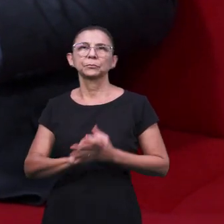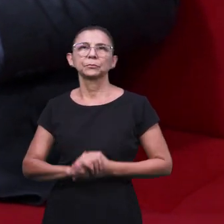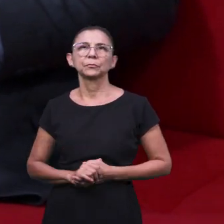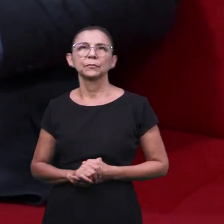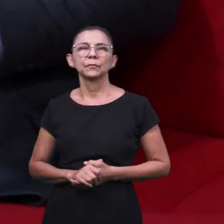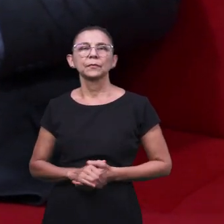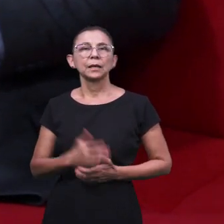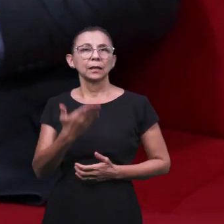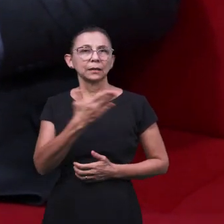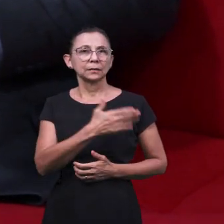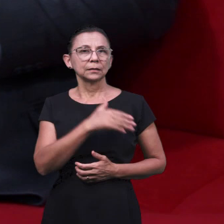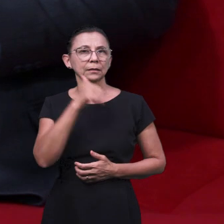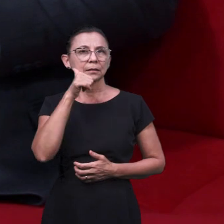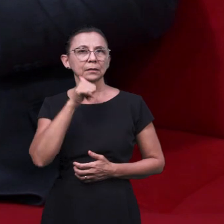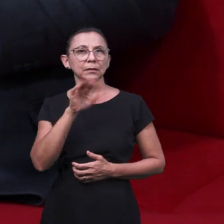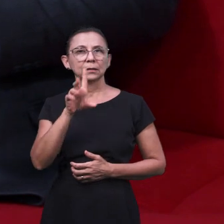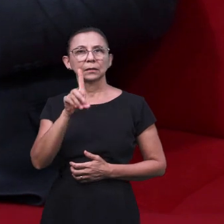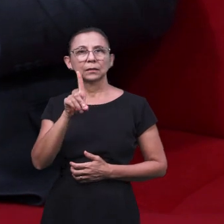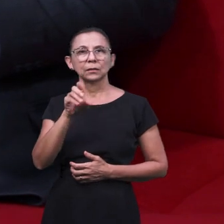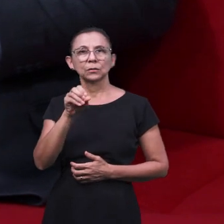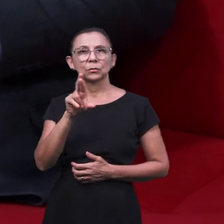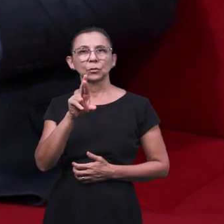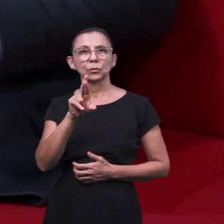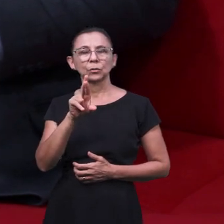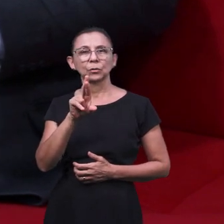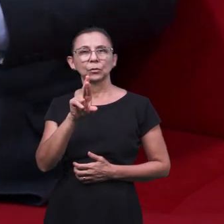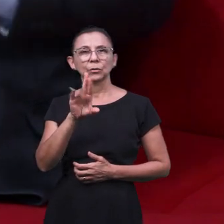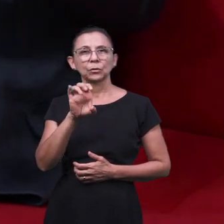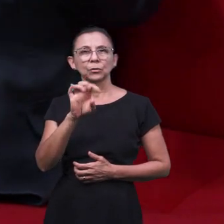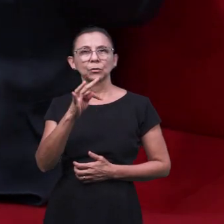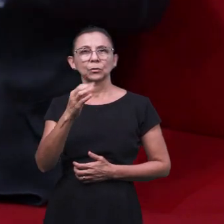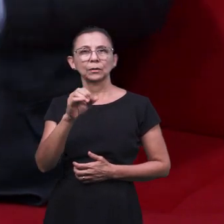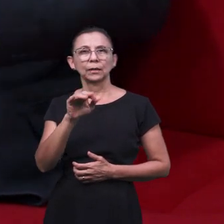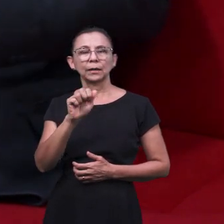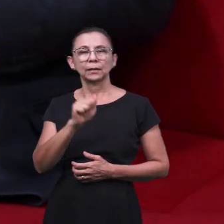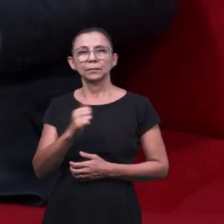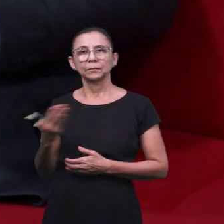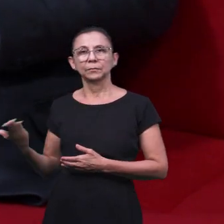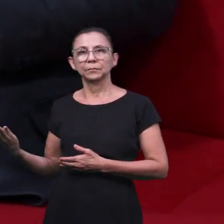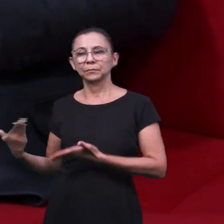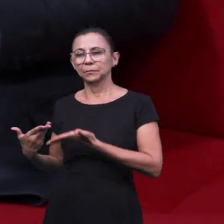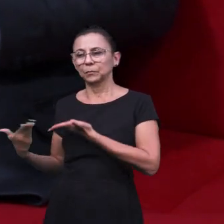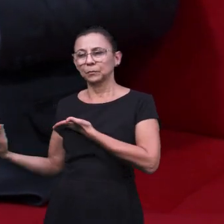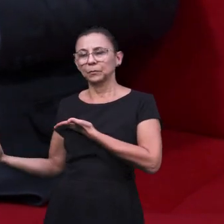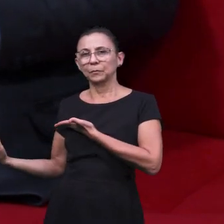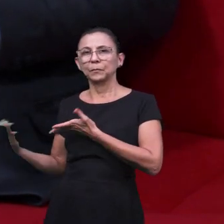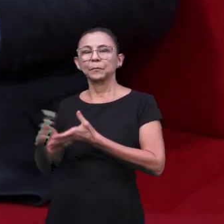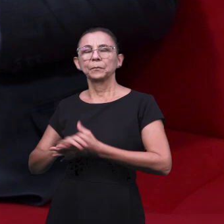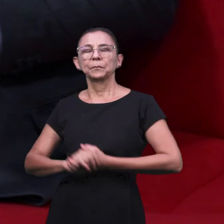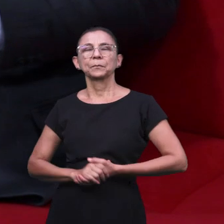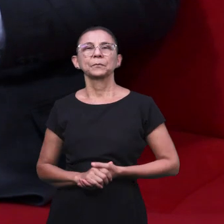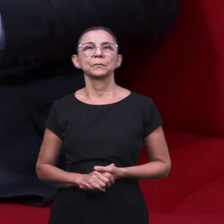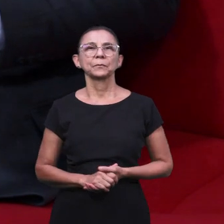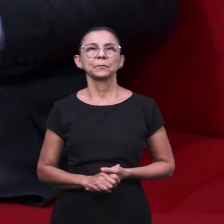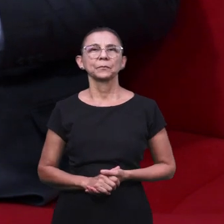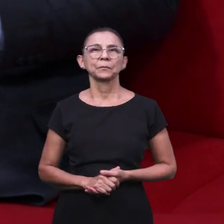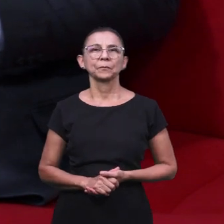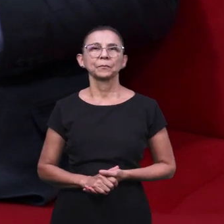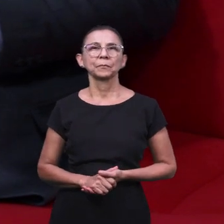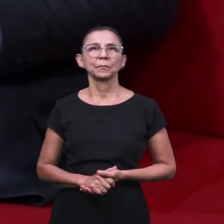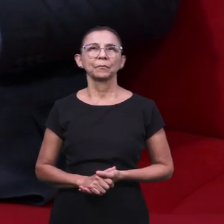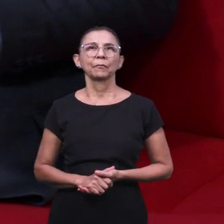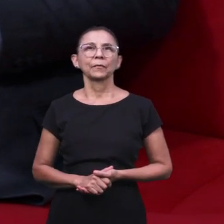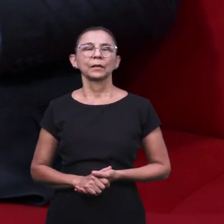vai encontrar o site Inologia Cristã, tá bom? A gente então se despede, desejando a todos uma boa semana